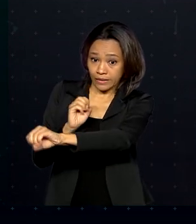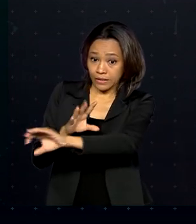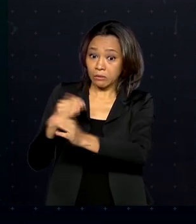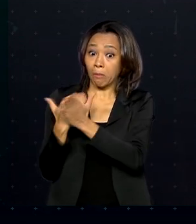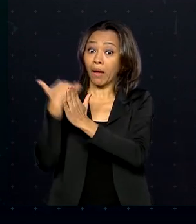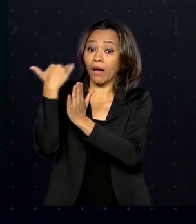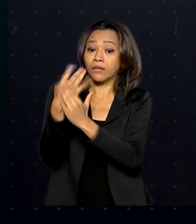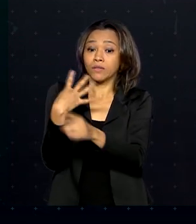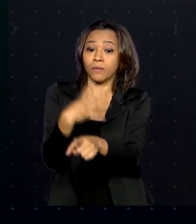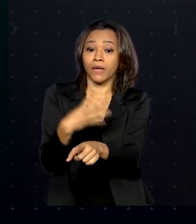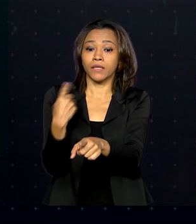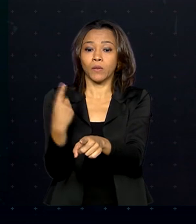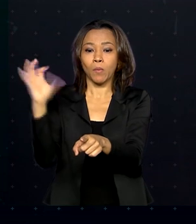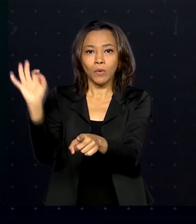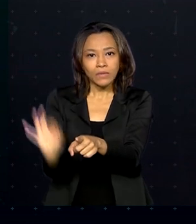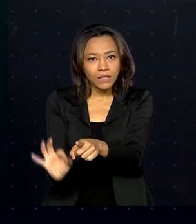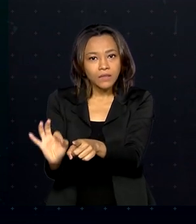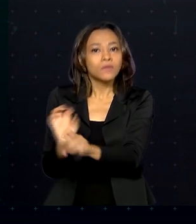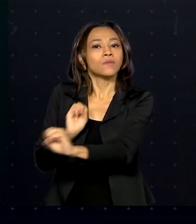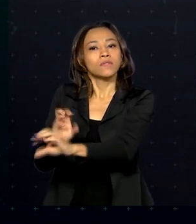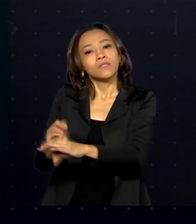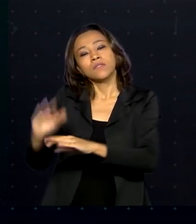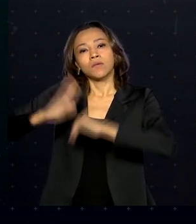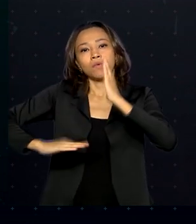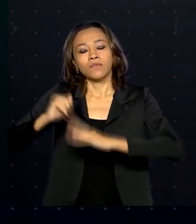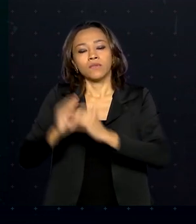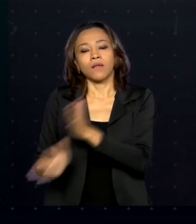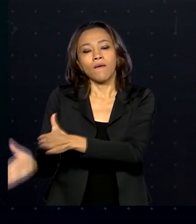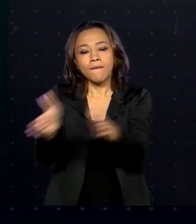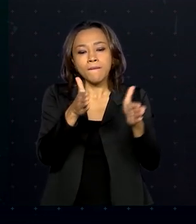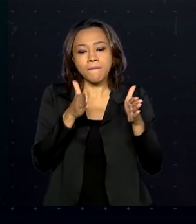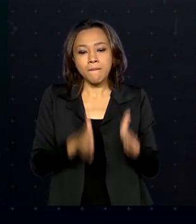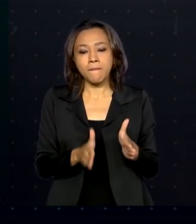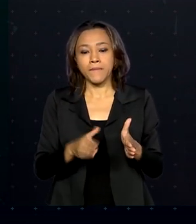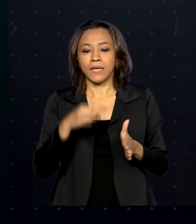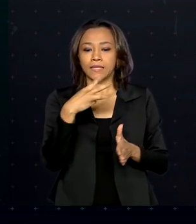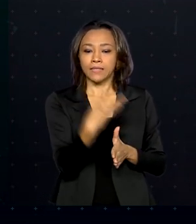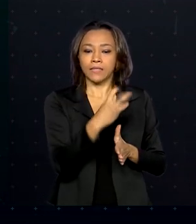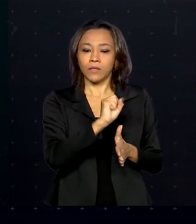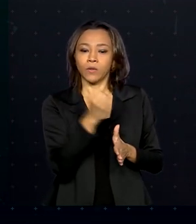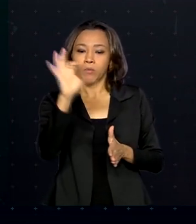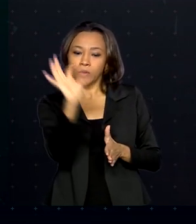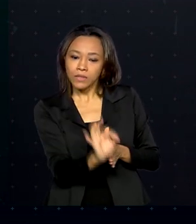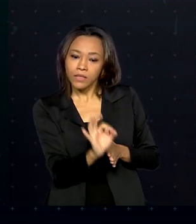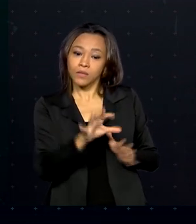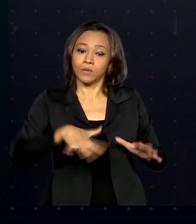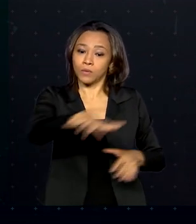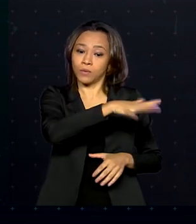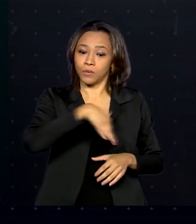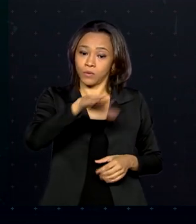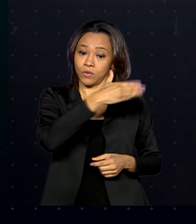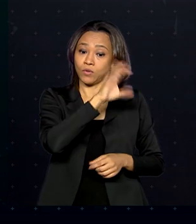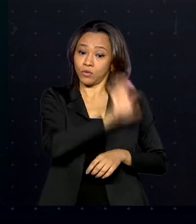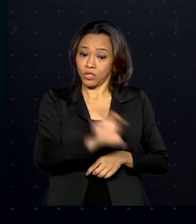das matrículas da educação profissional, cerca de 38% na rede estadual